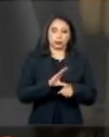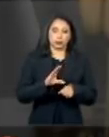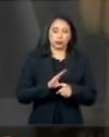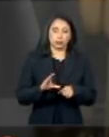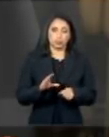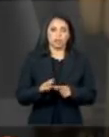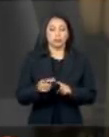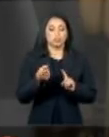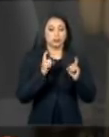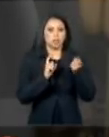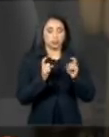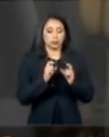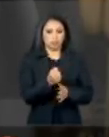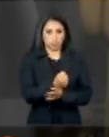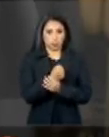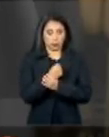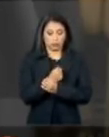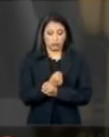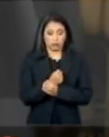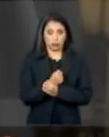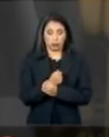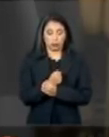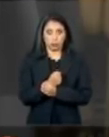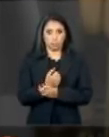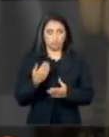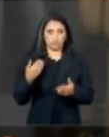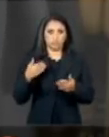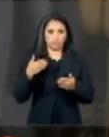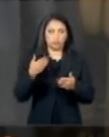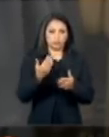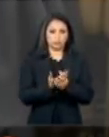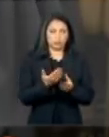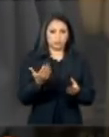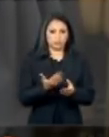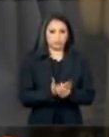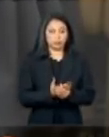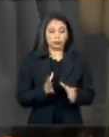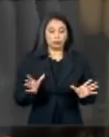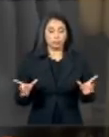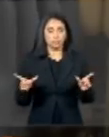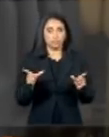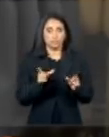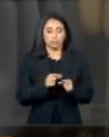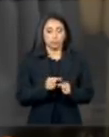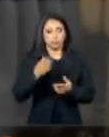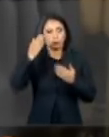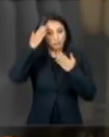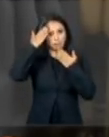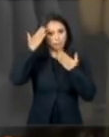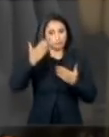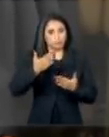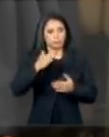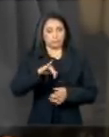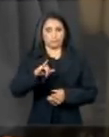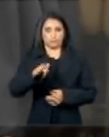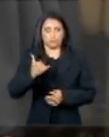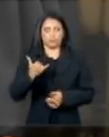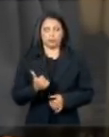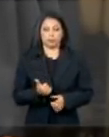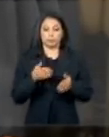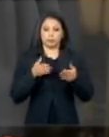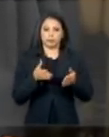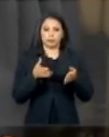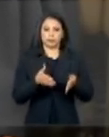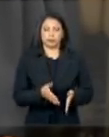a doha victor razoável duração do processo concluindo é agradecemos pela oportunidade de poder participar